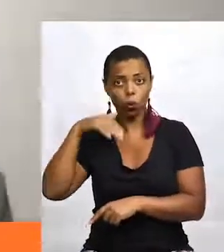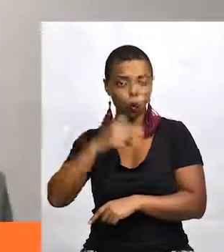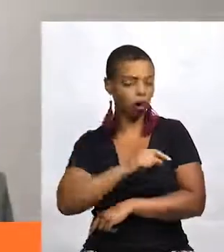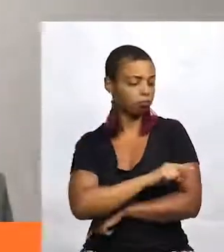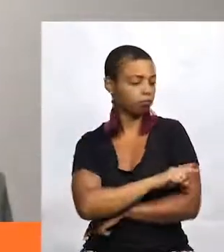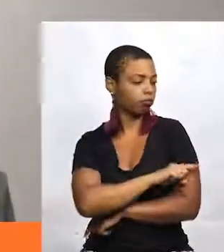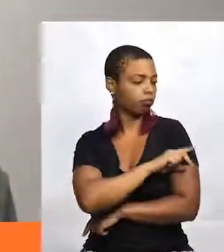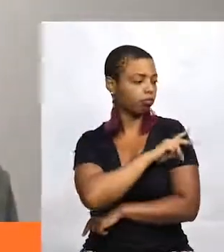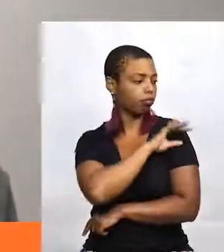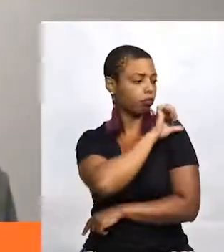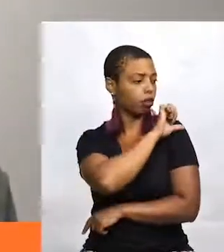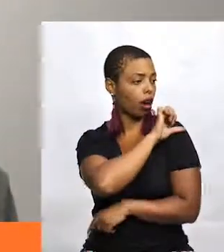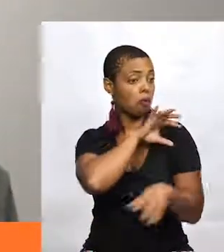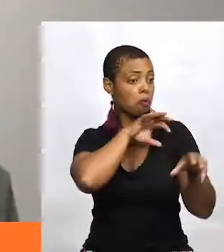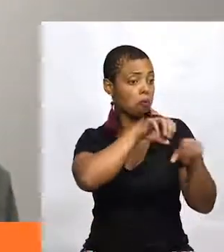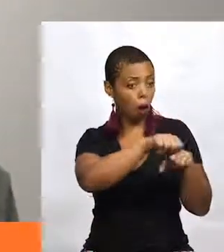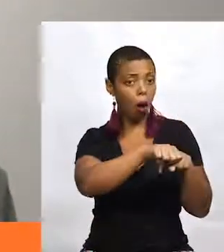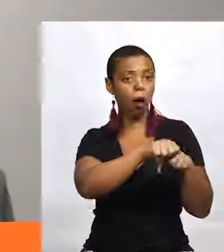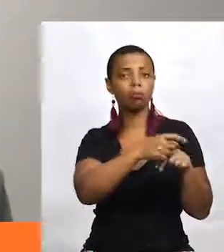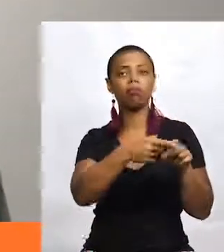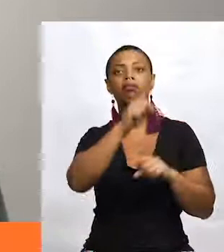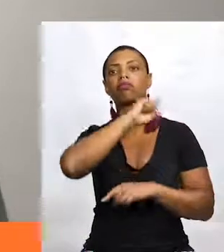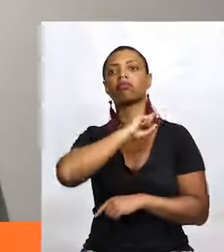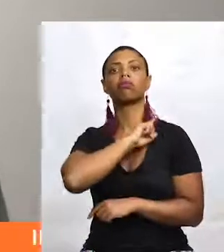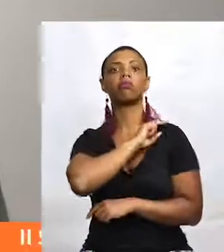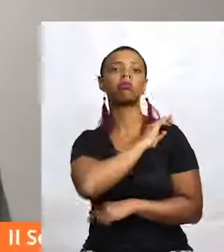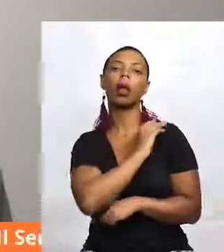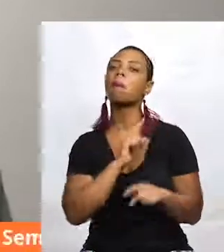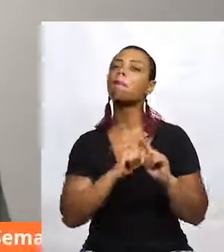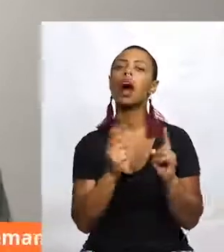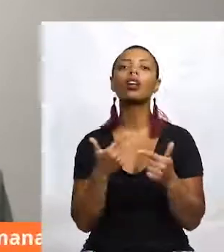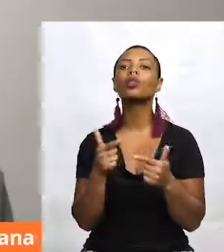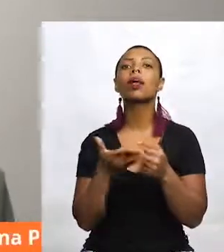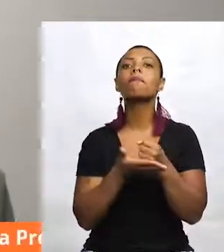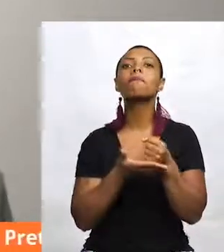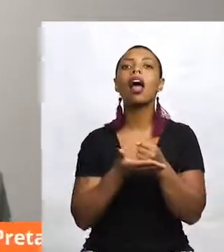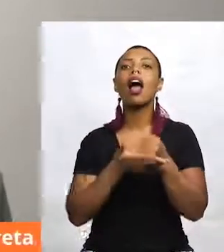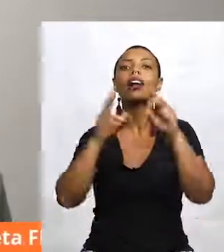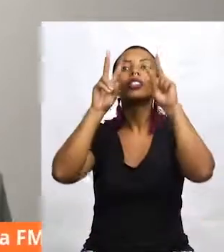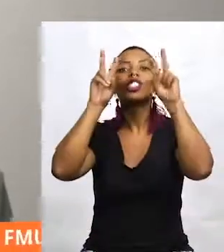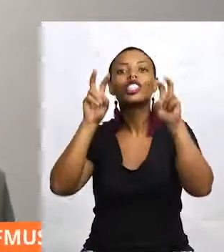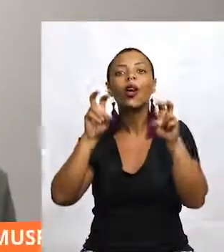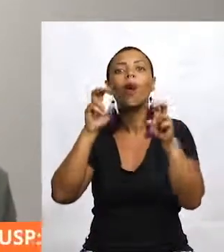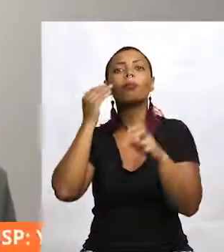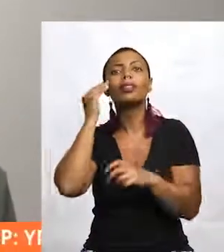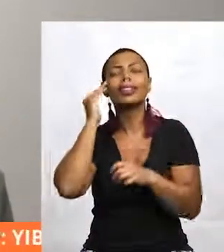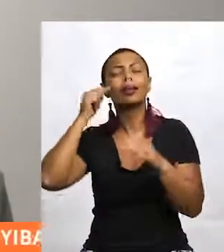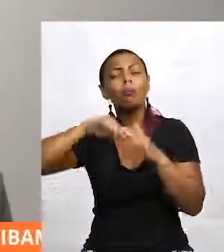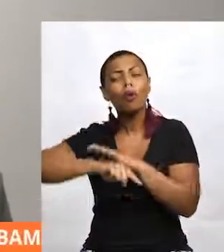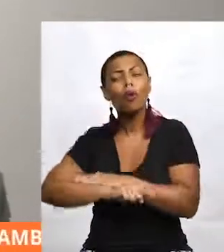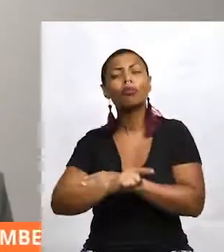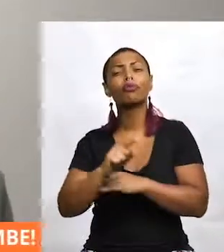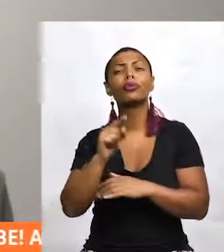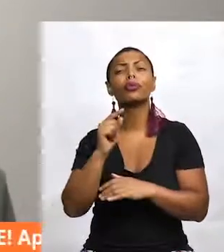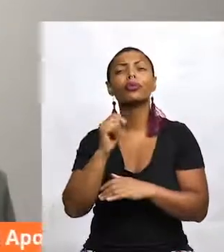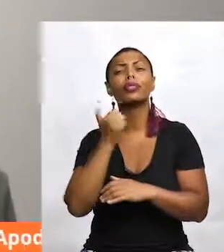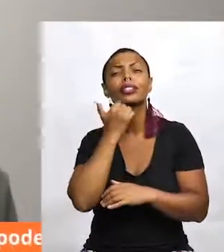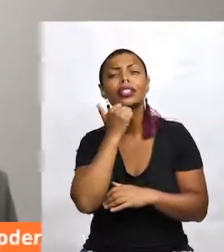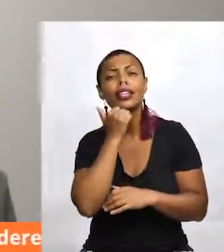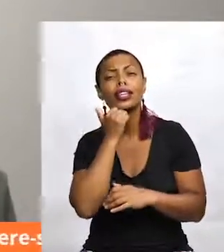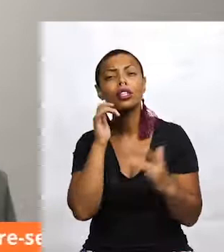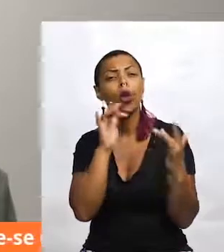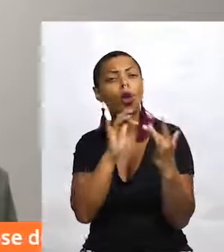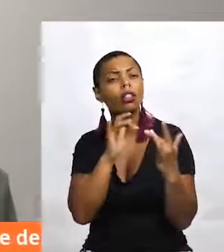passam para o ensino médio, sem essa base nenhuma do que é ciência, sem ter esse contato, né, de ver